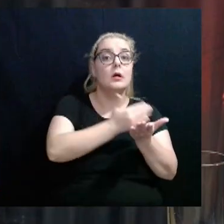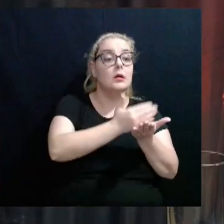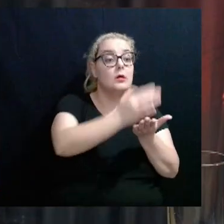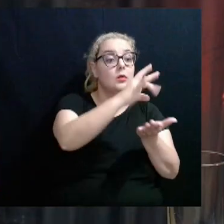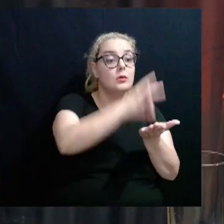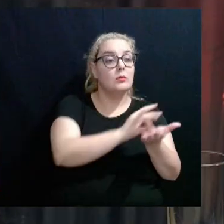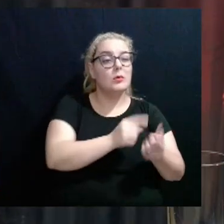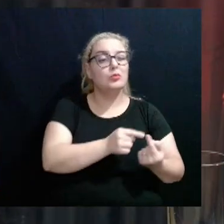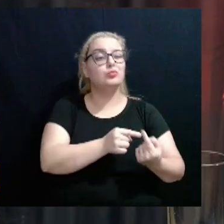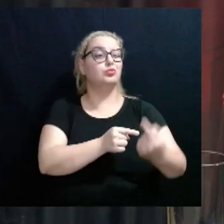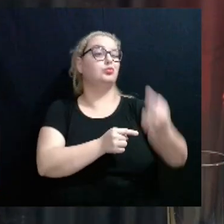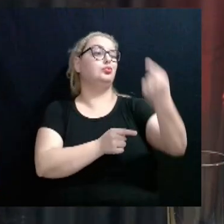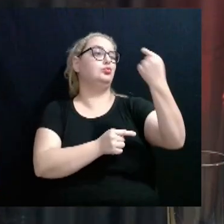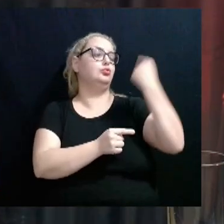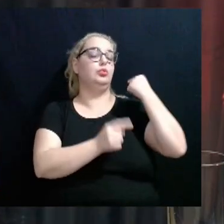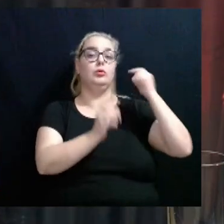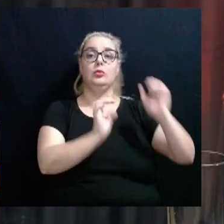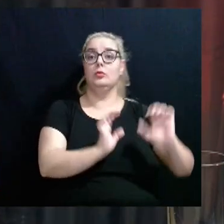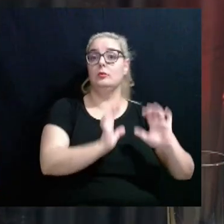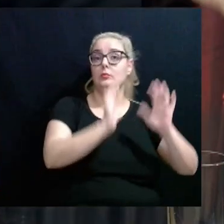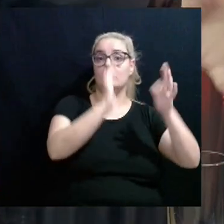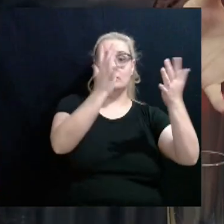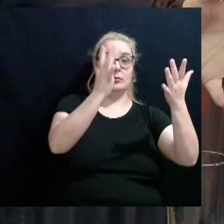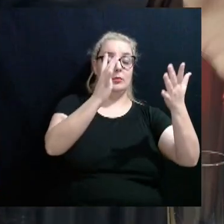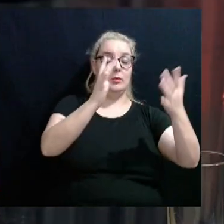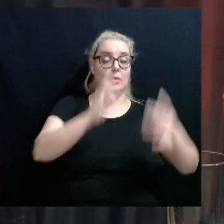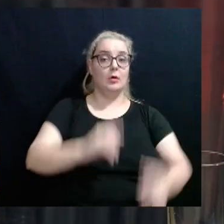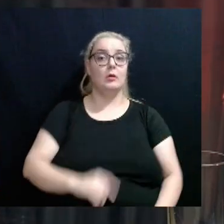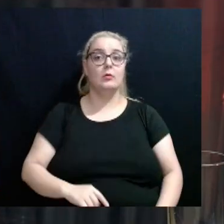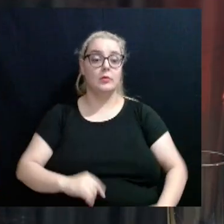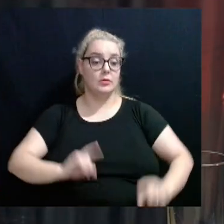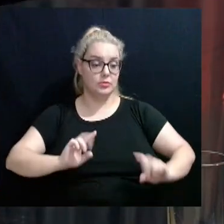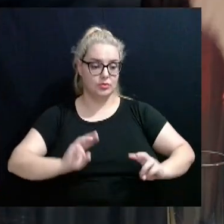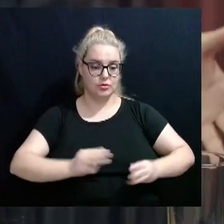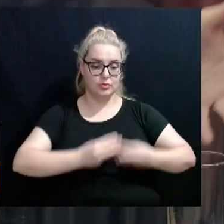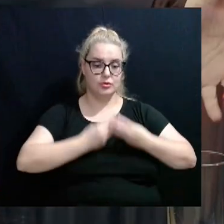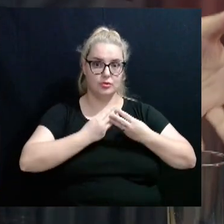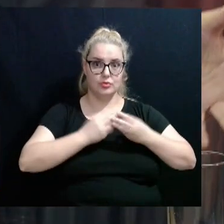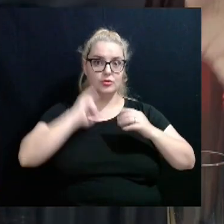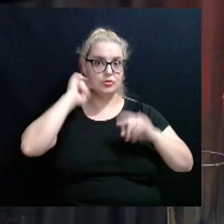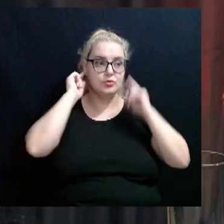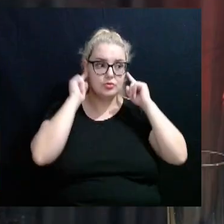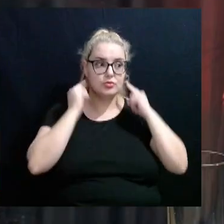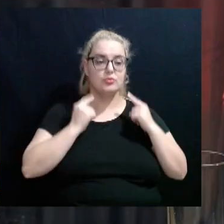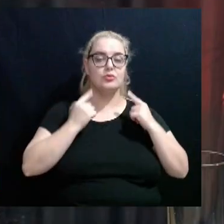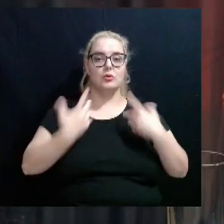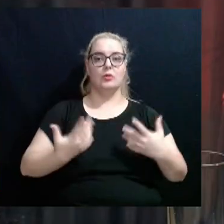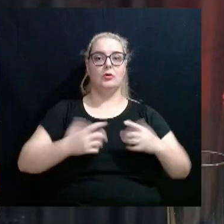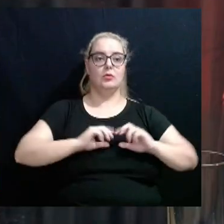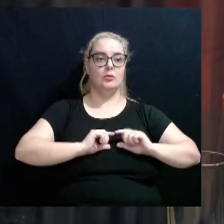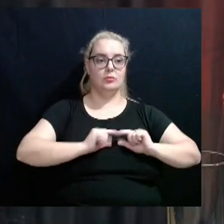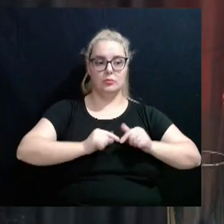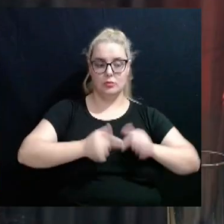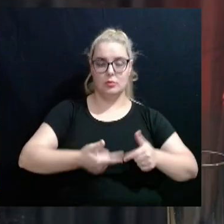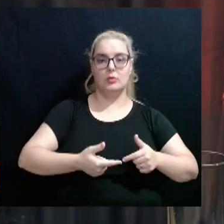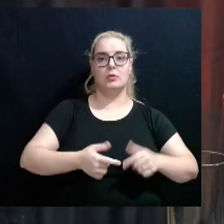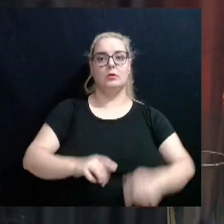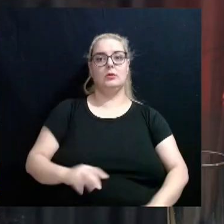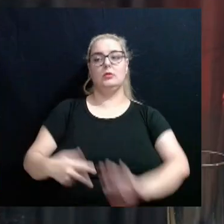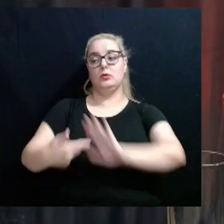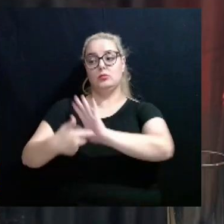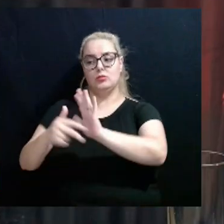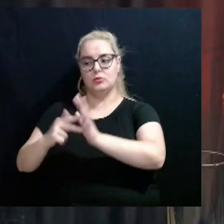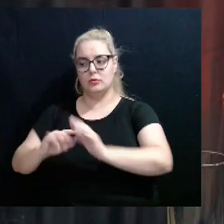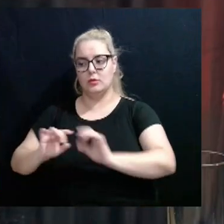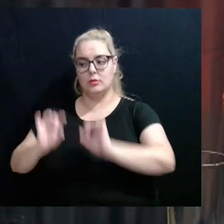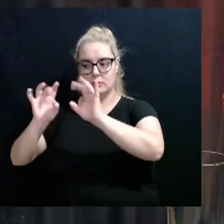festa israelita que tem o seu significado específico para os judeus. Depois,